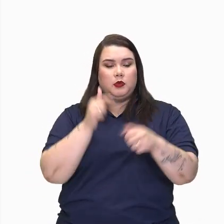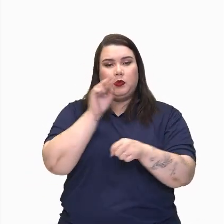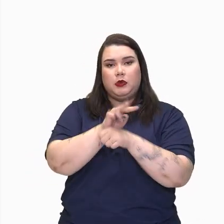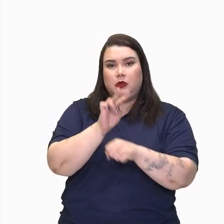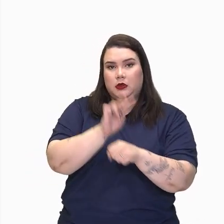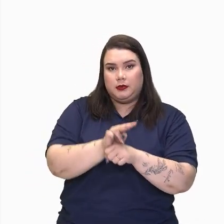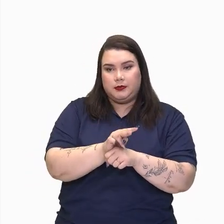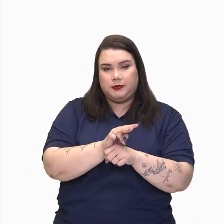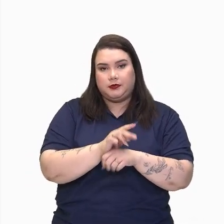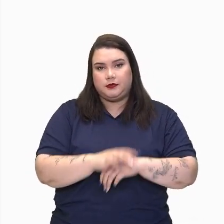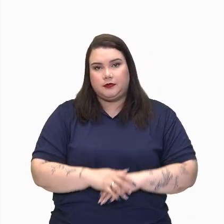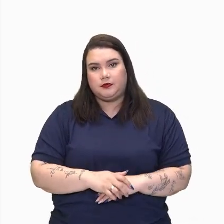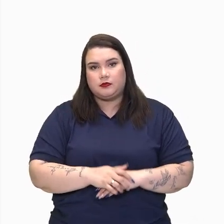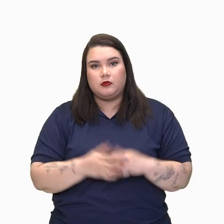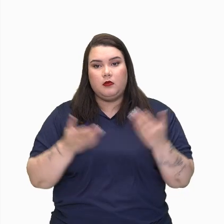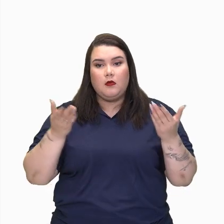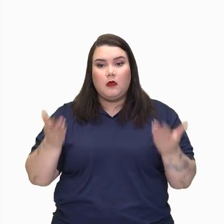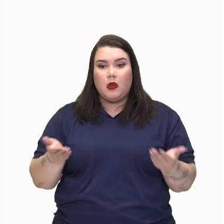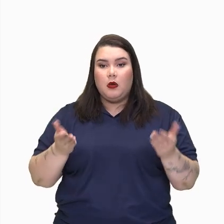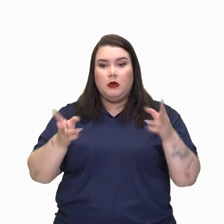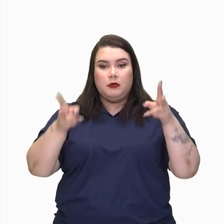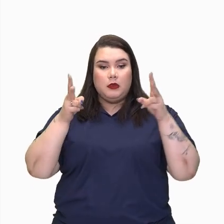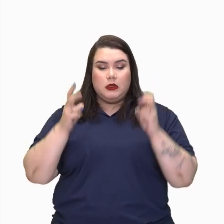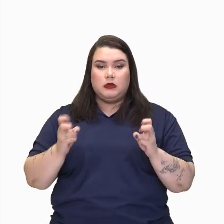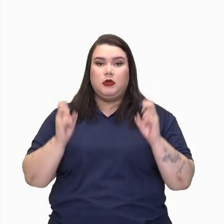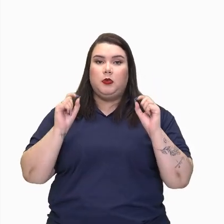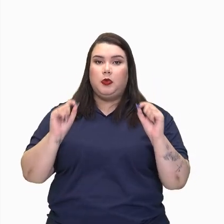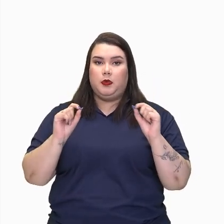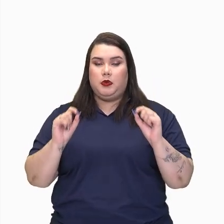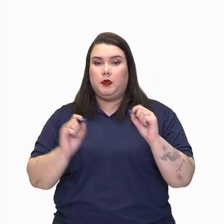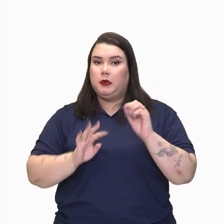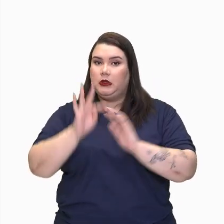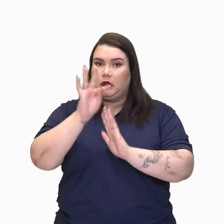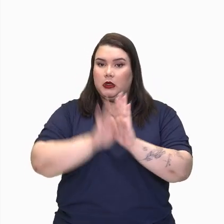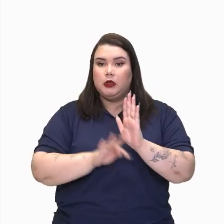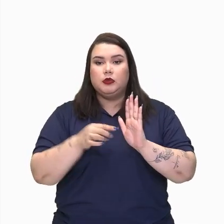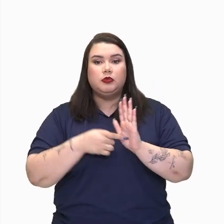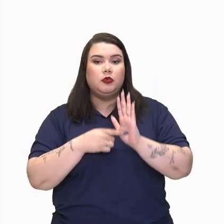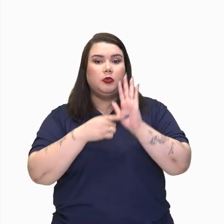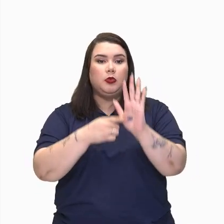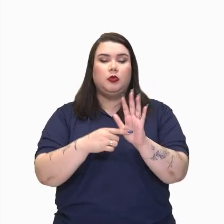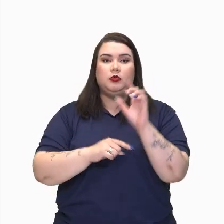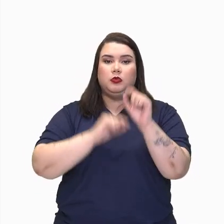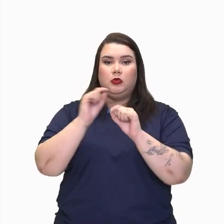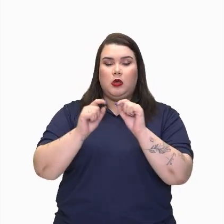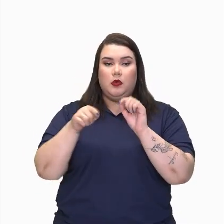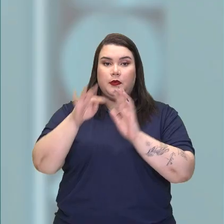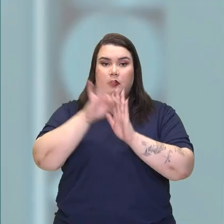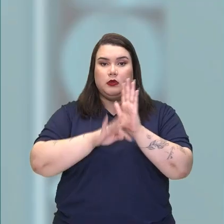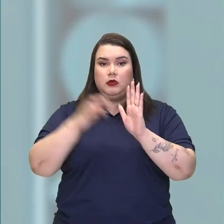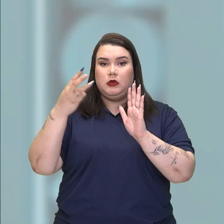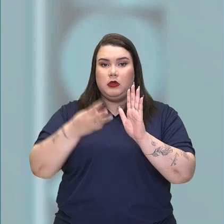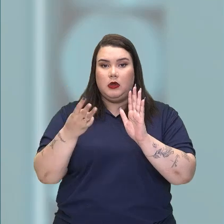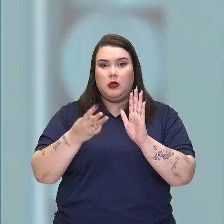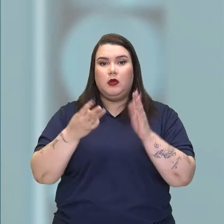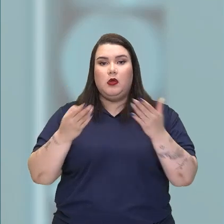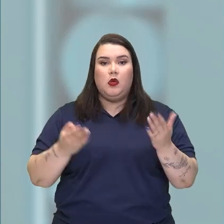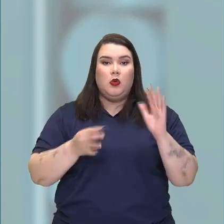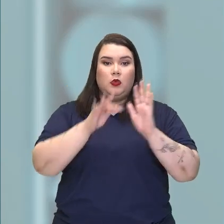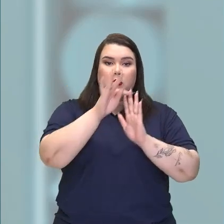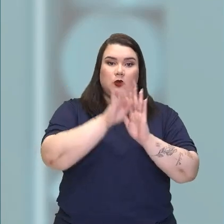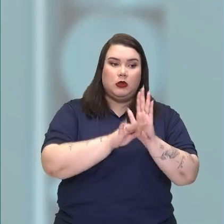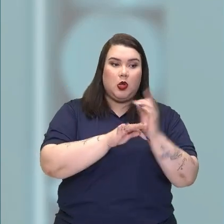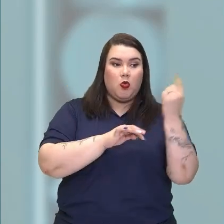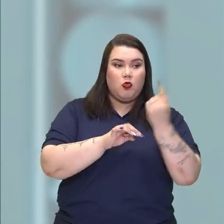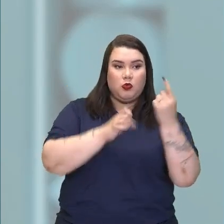de cuidado. Então, perceba aí que realmente o texto motivador 3 só reforça o que o texto motivador